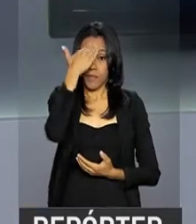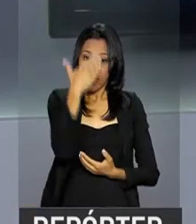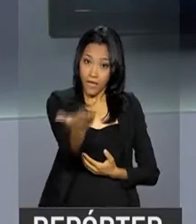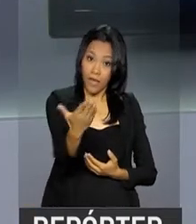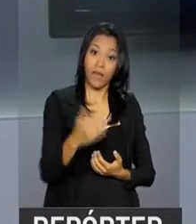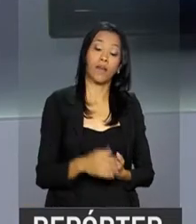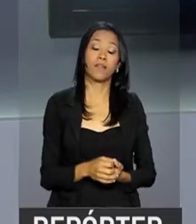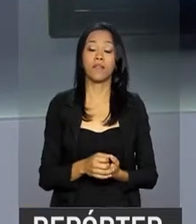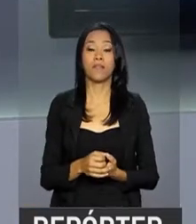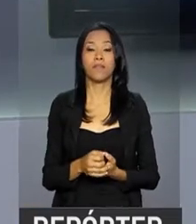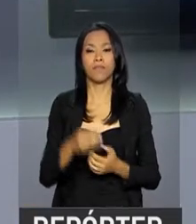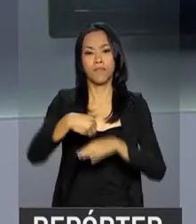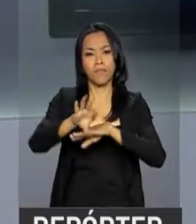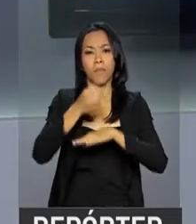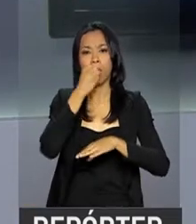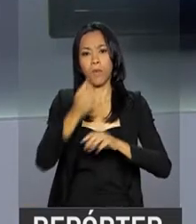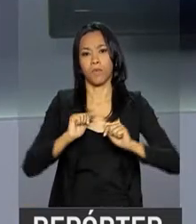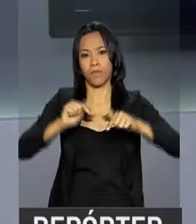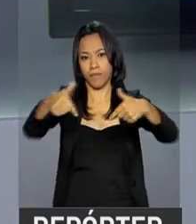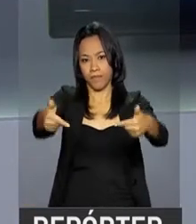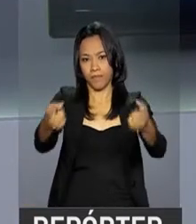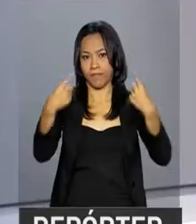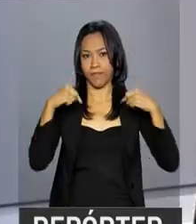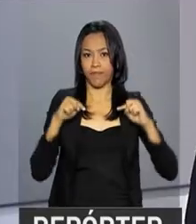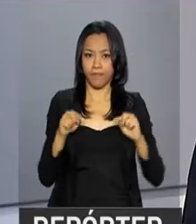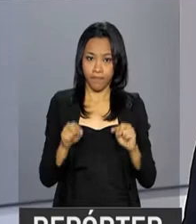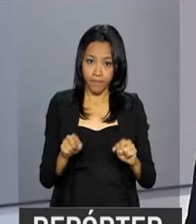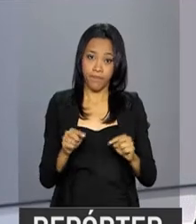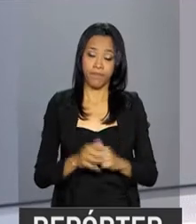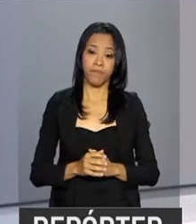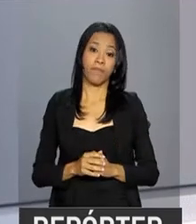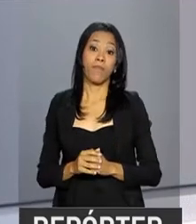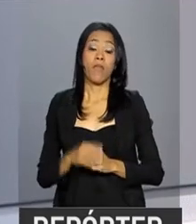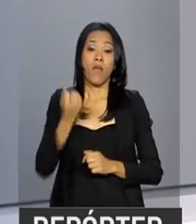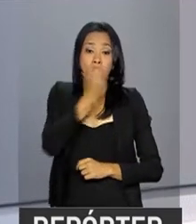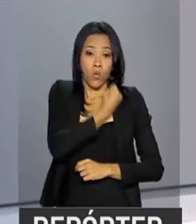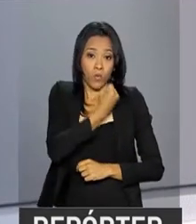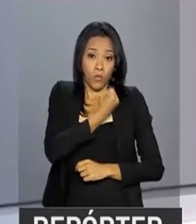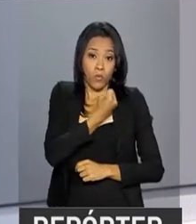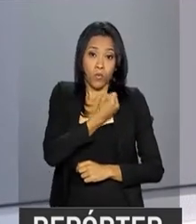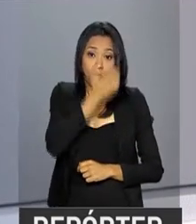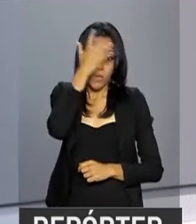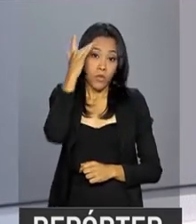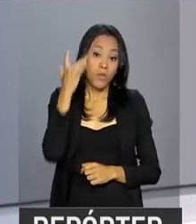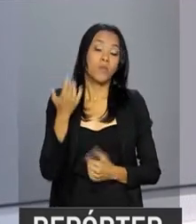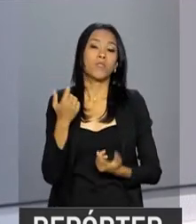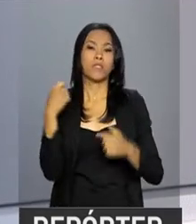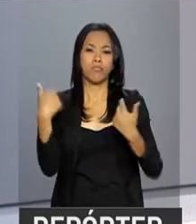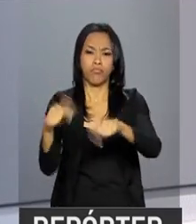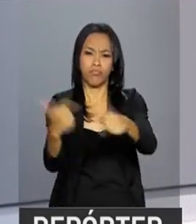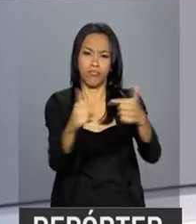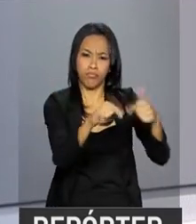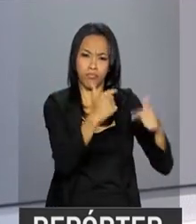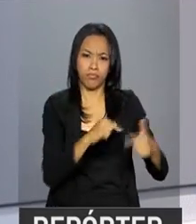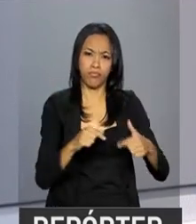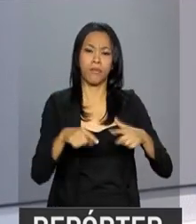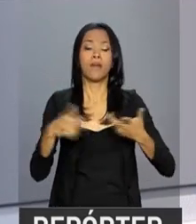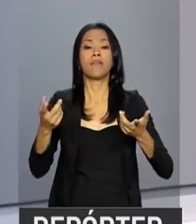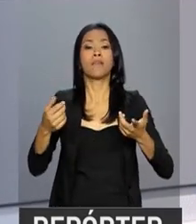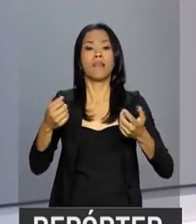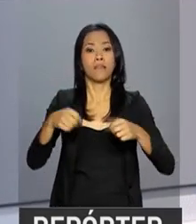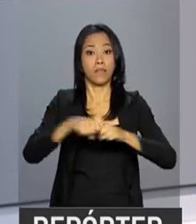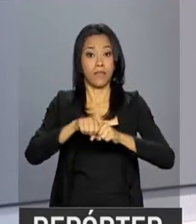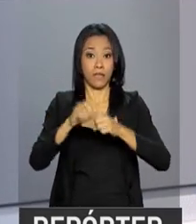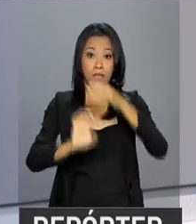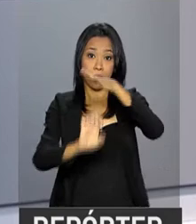mar pelas informações vão trabalhar no planalto o número de empregados das estatais é o menor em quase sete anos